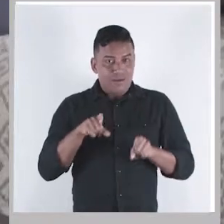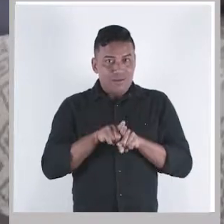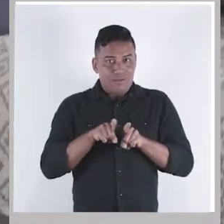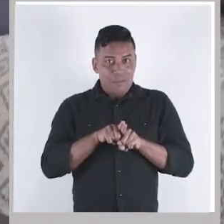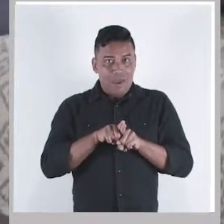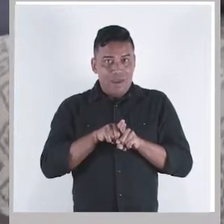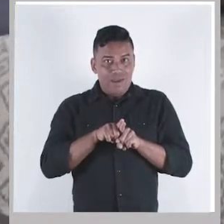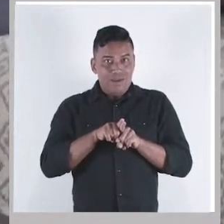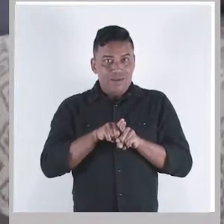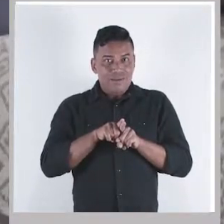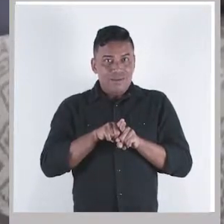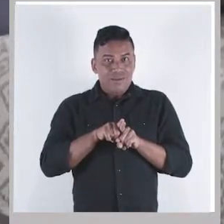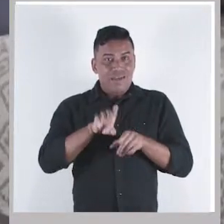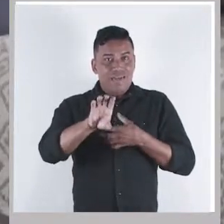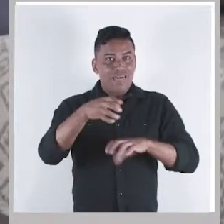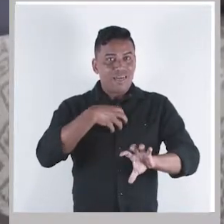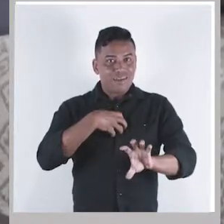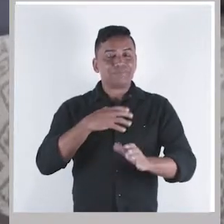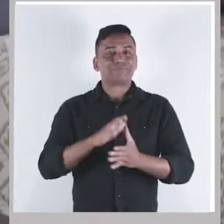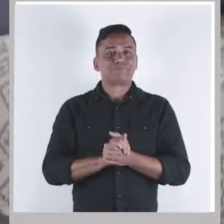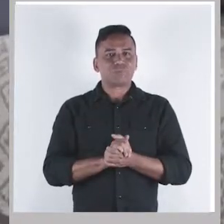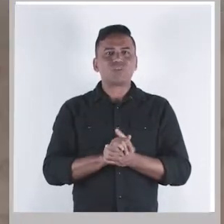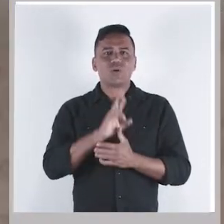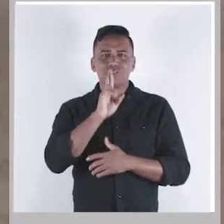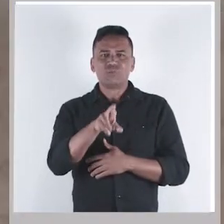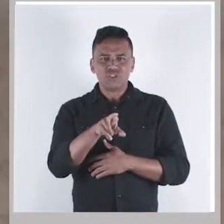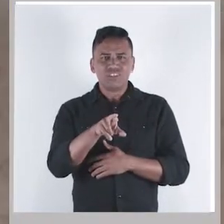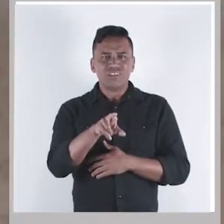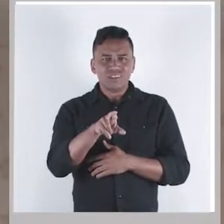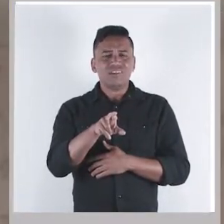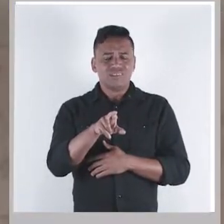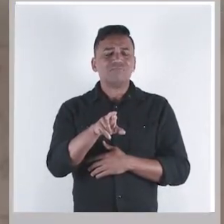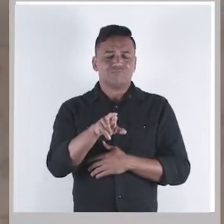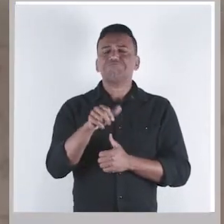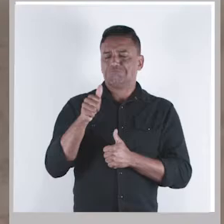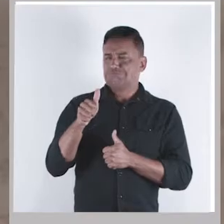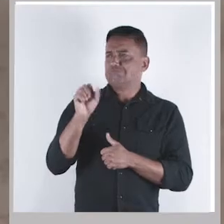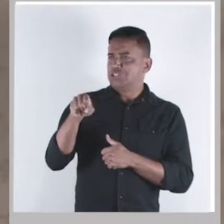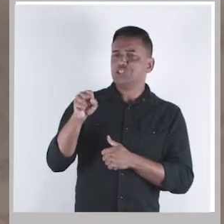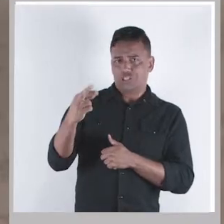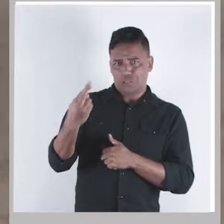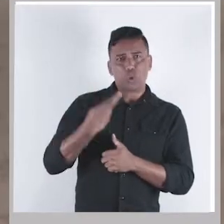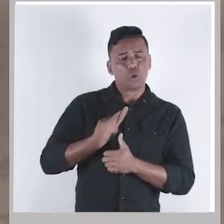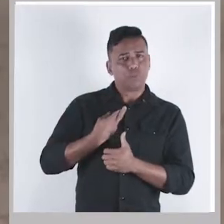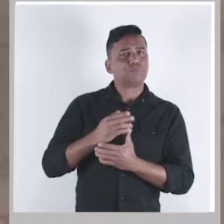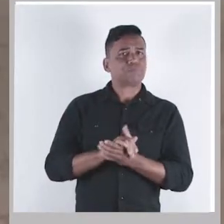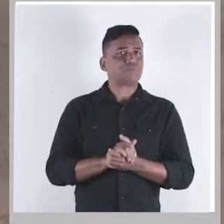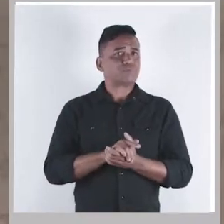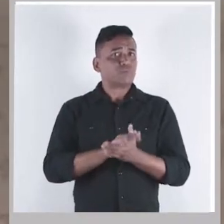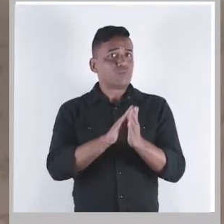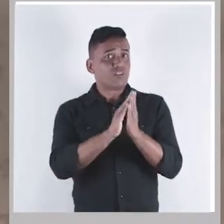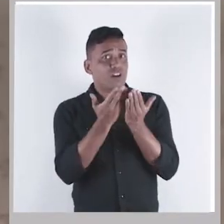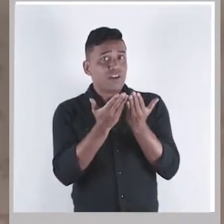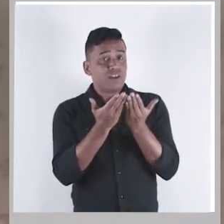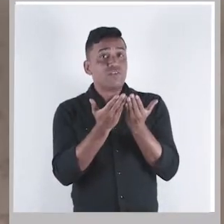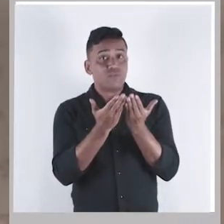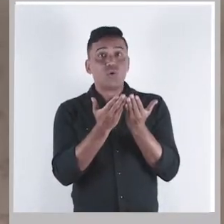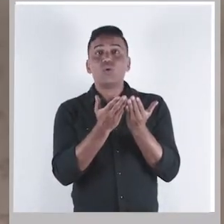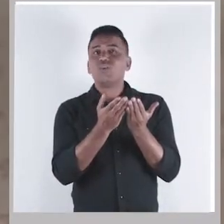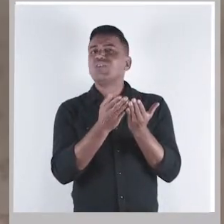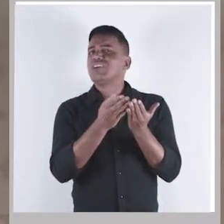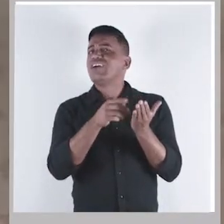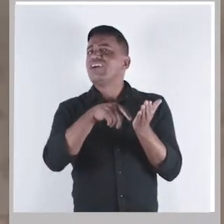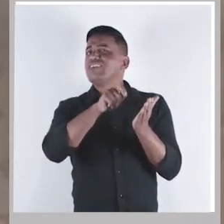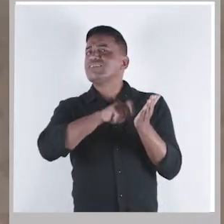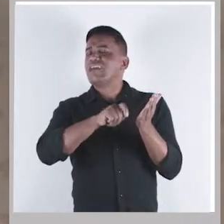as 7, em algum momento, foi empregada doméstica. E isso é uma questão